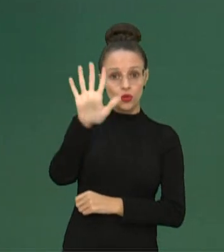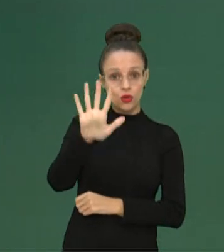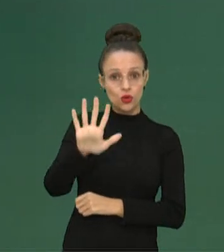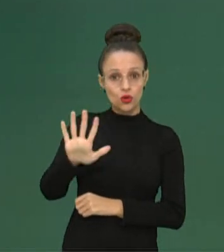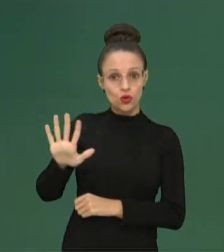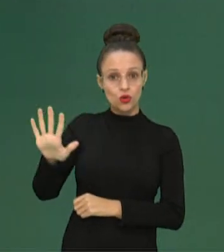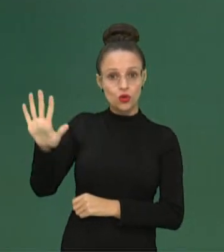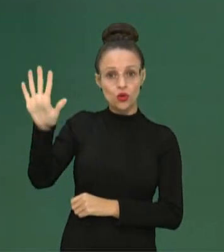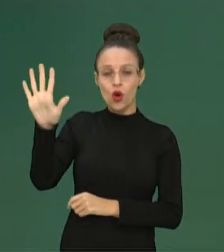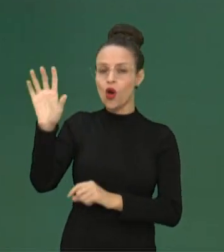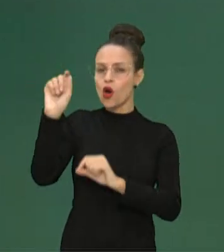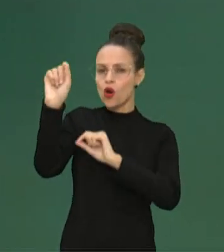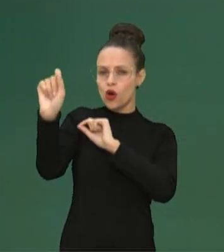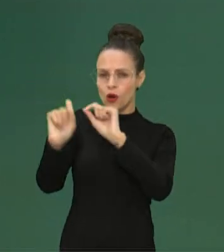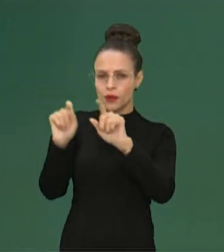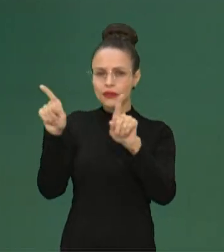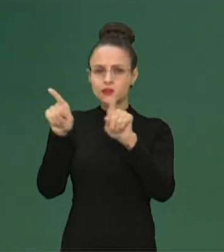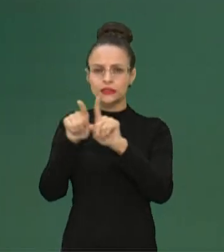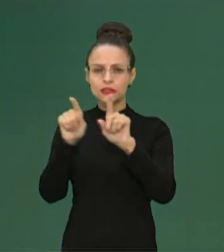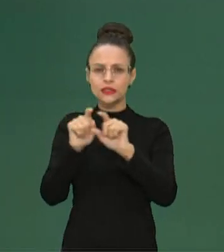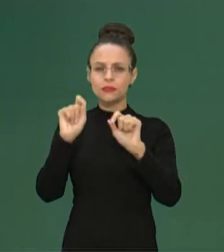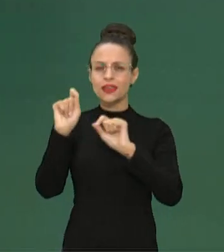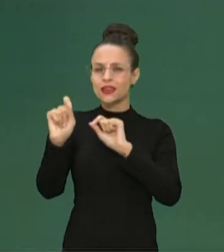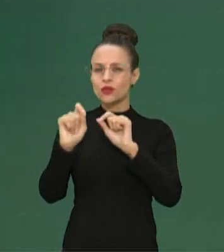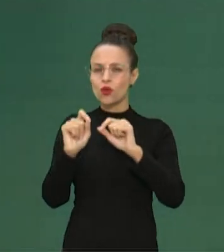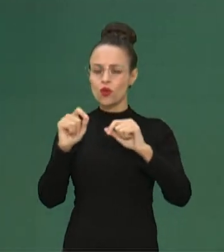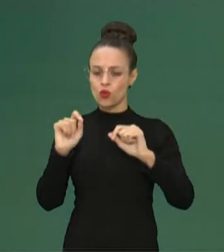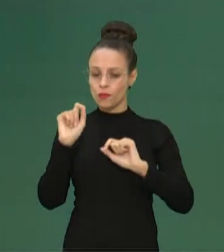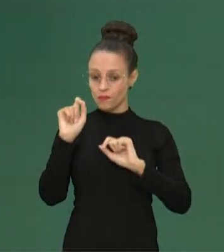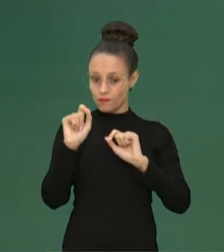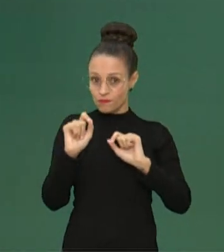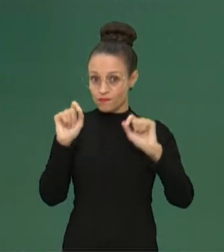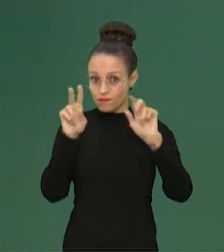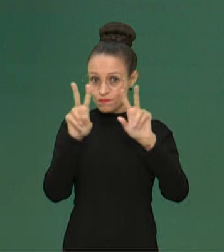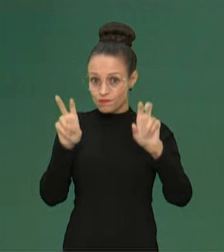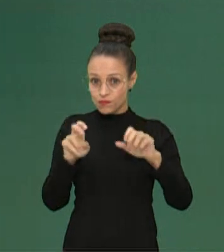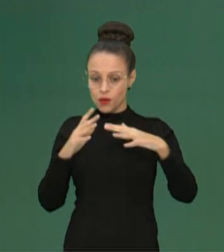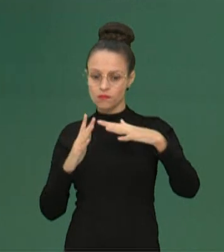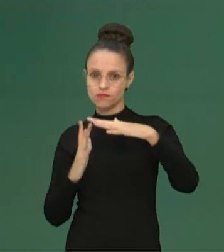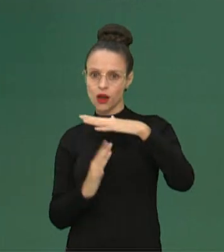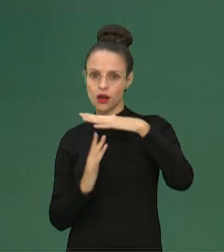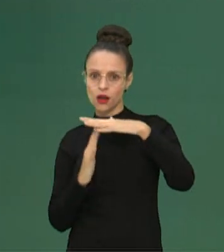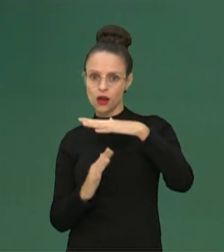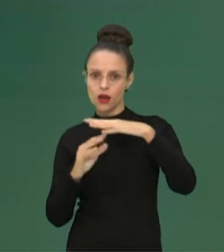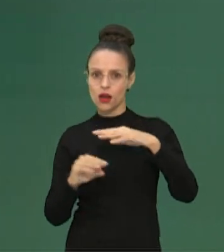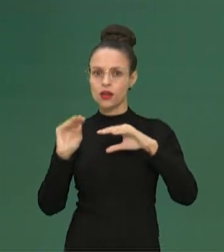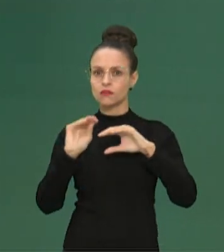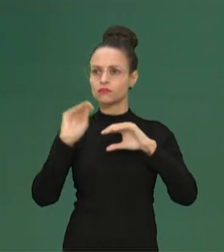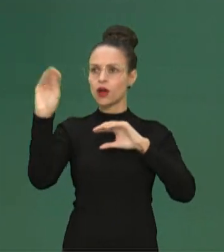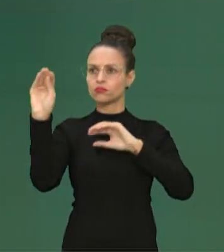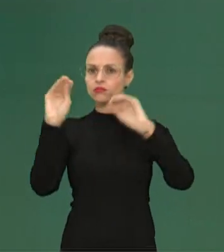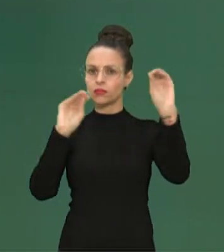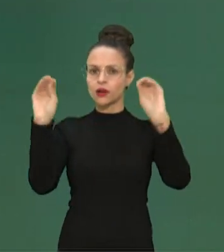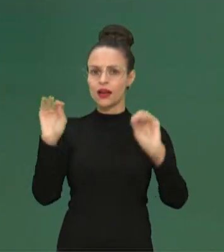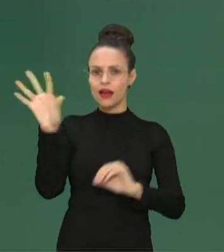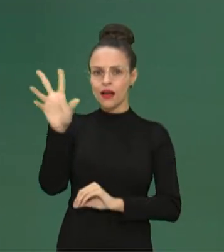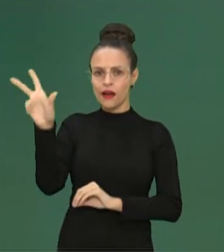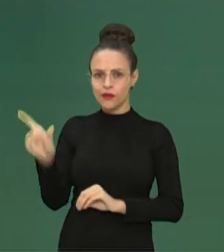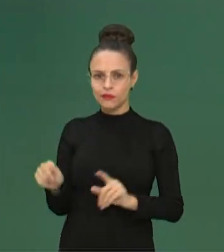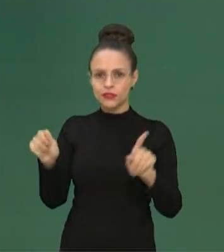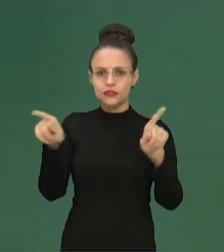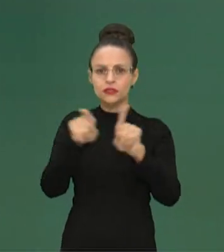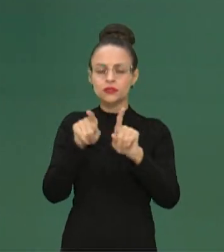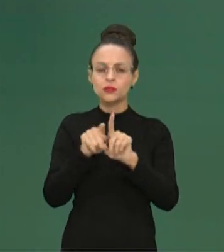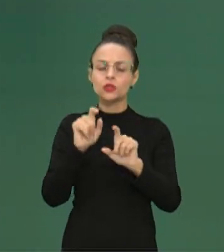do Brexit, a questão da migração para a Europa do norte, da África e